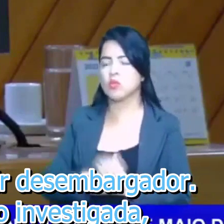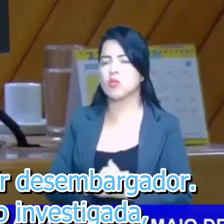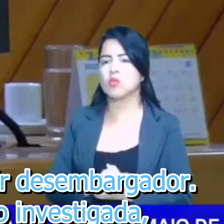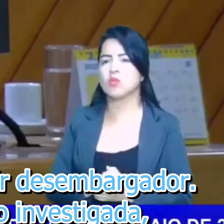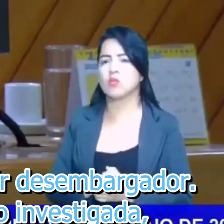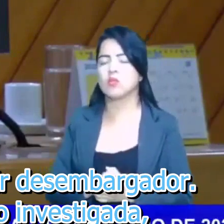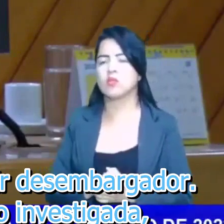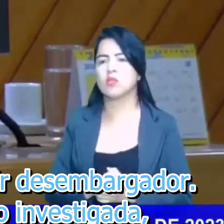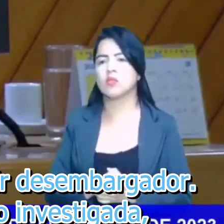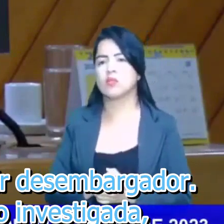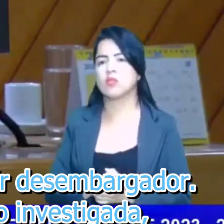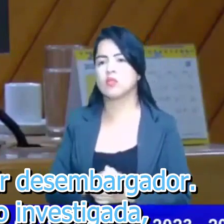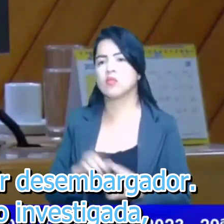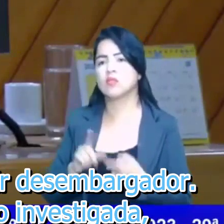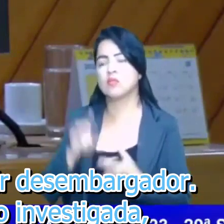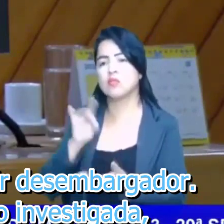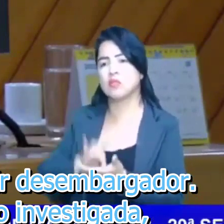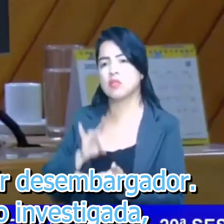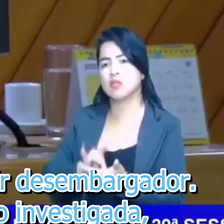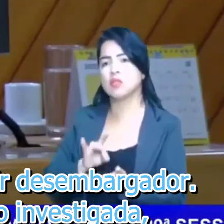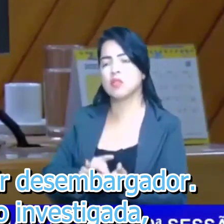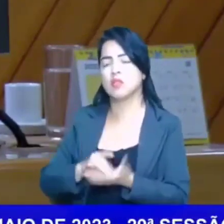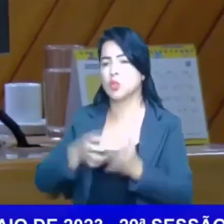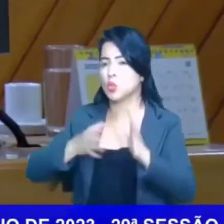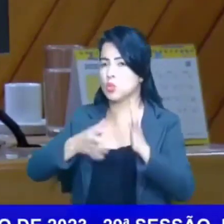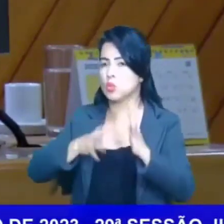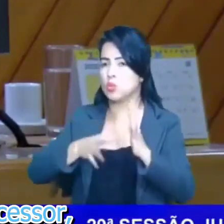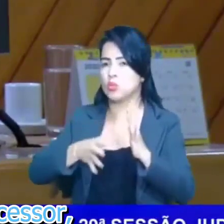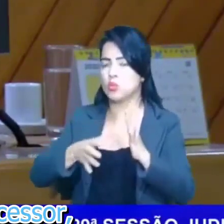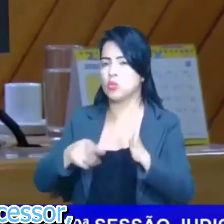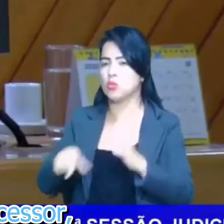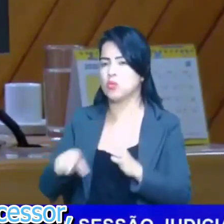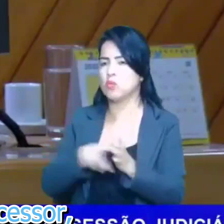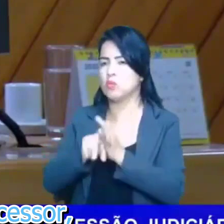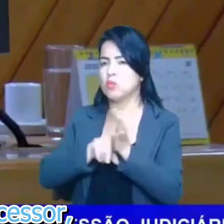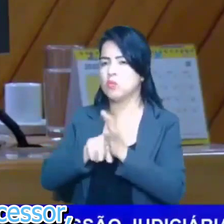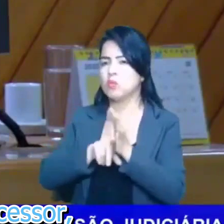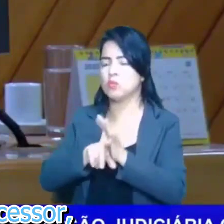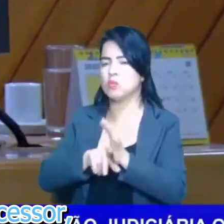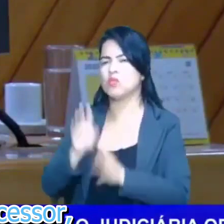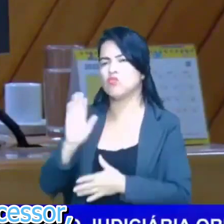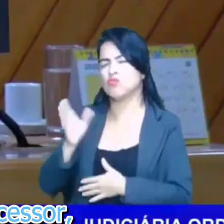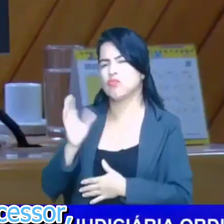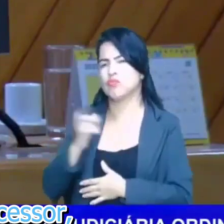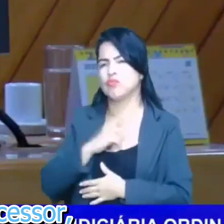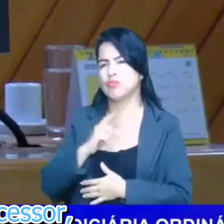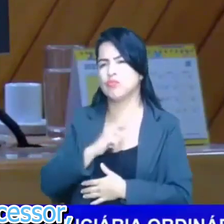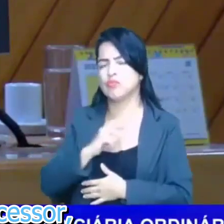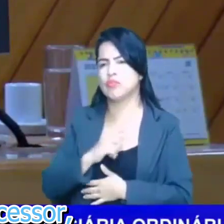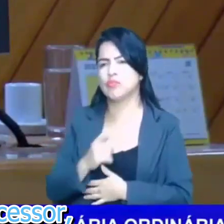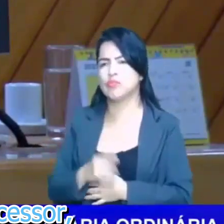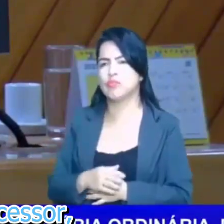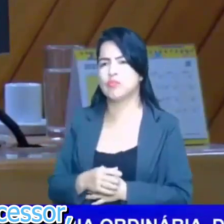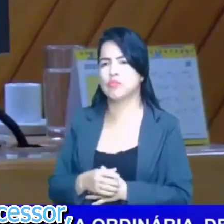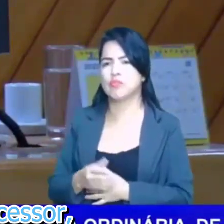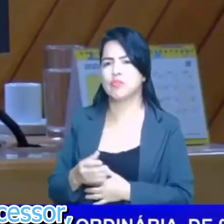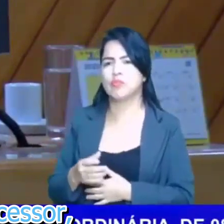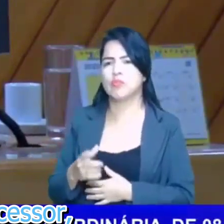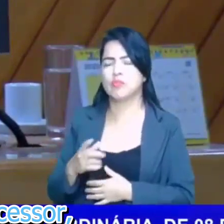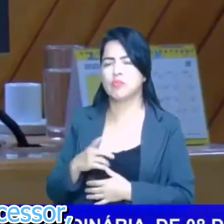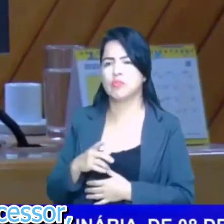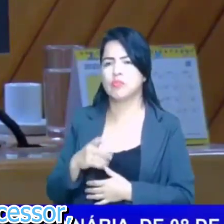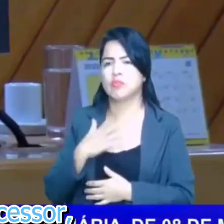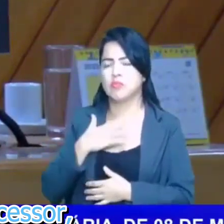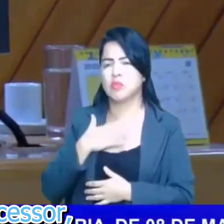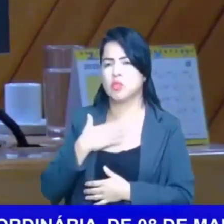é de legitimidade passiva da coligação investigada. Essa preliminar já havia sido afastada pelo